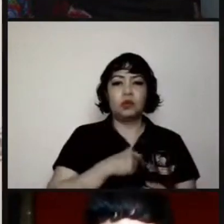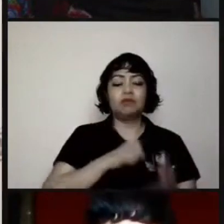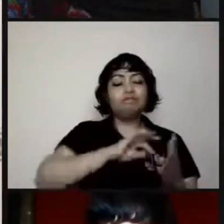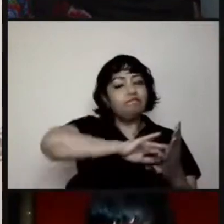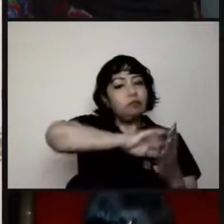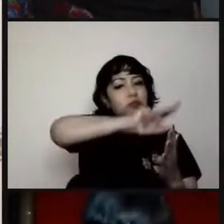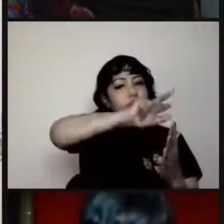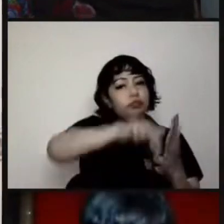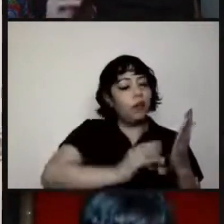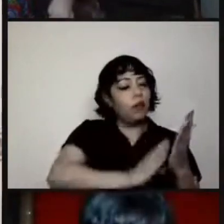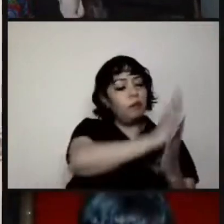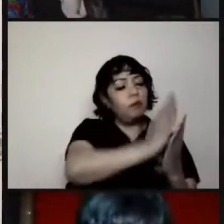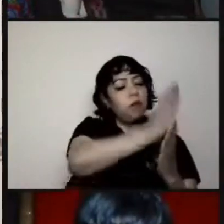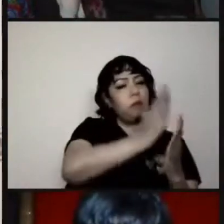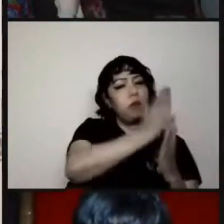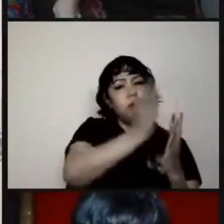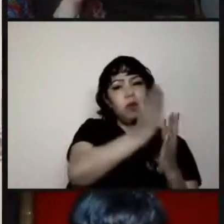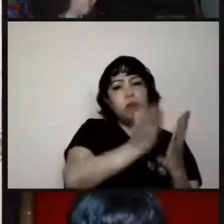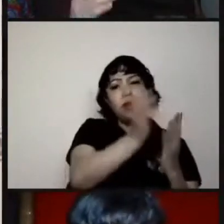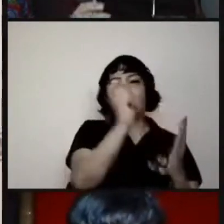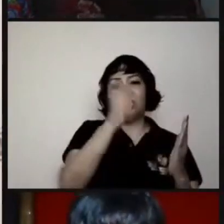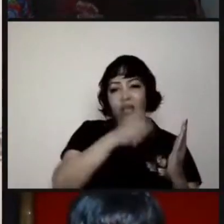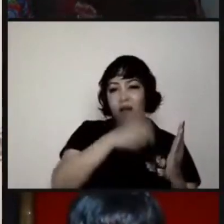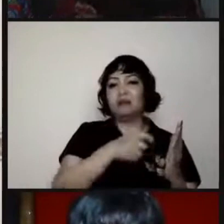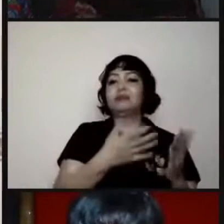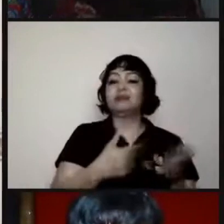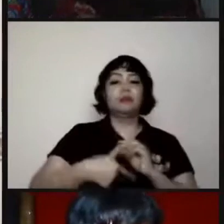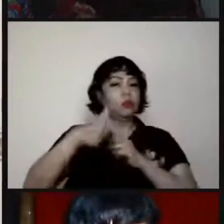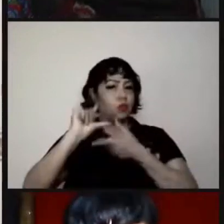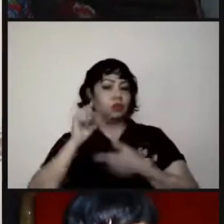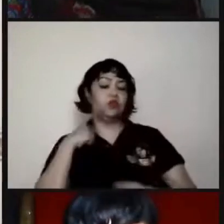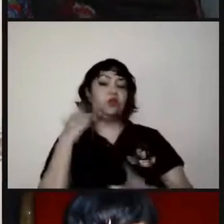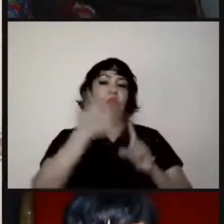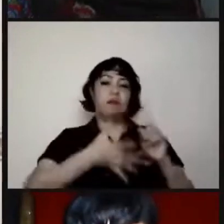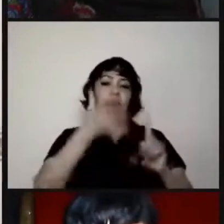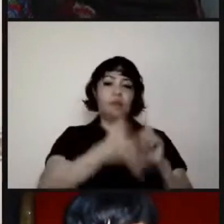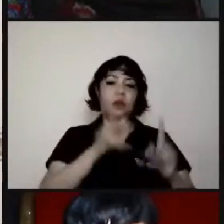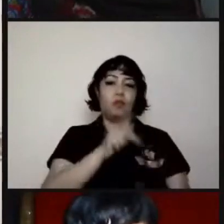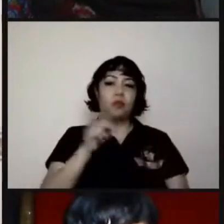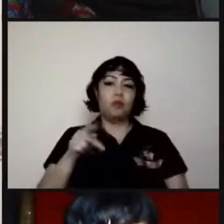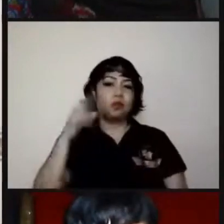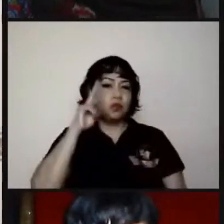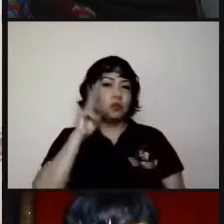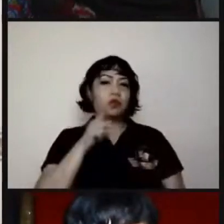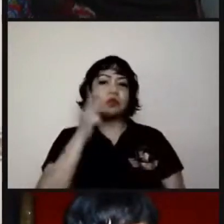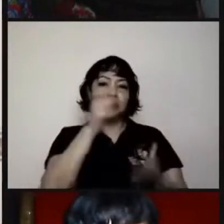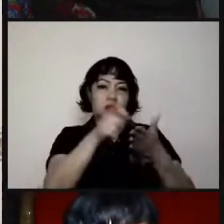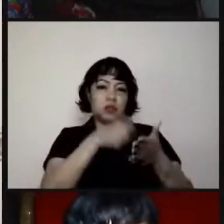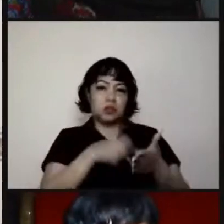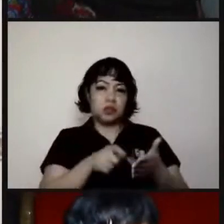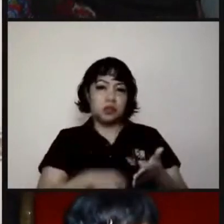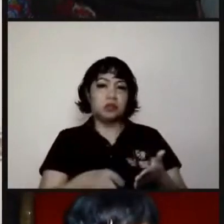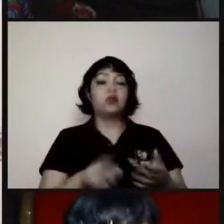possibilidades. Então, ontem eu tive uma palestra com um professor de história que escreveu um livro sobre as mulheres do Espírito Santo, o professor Leonardo